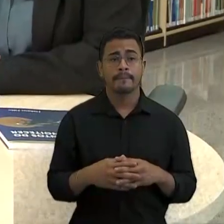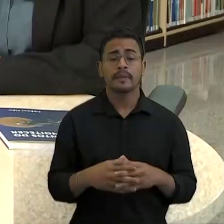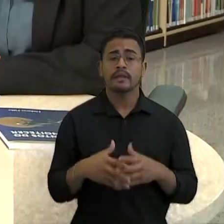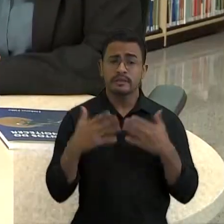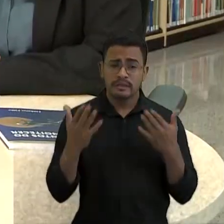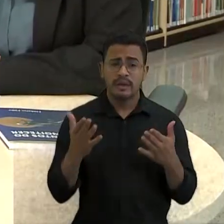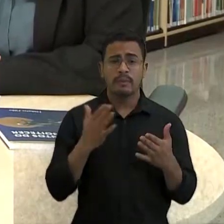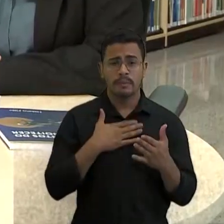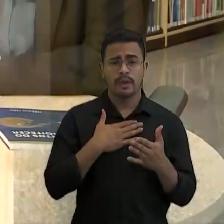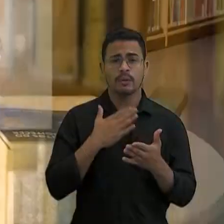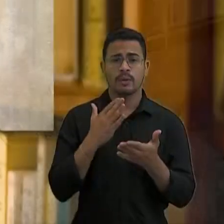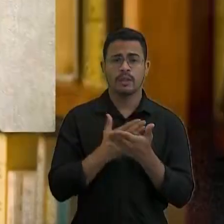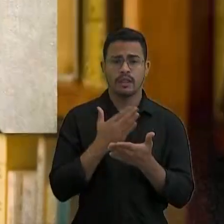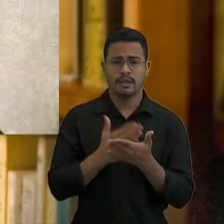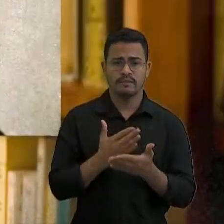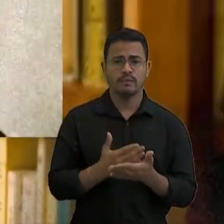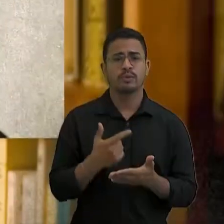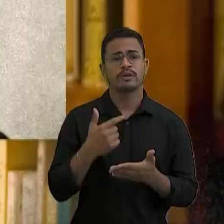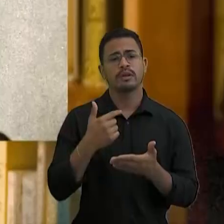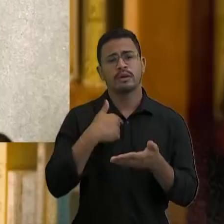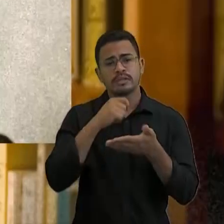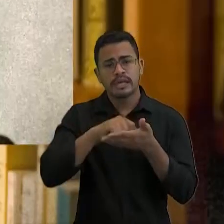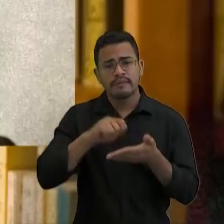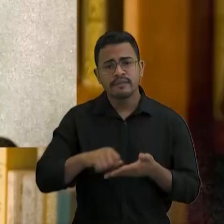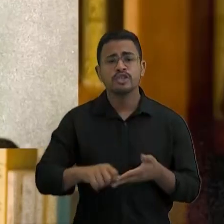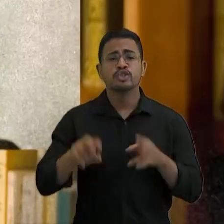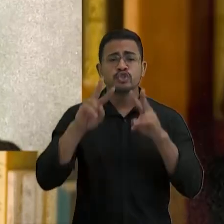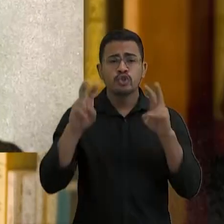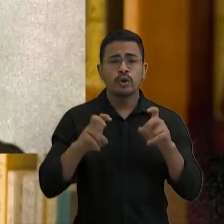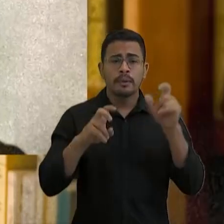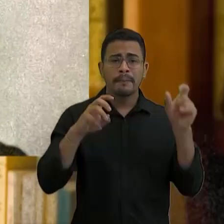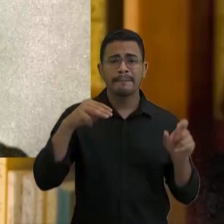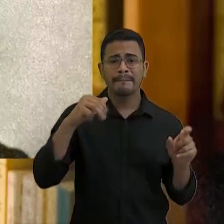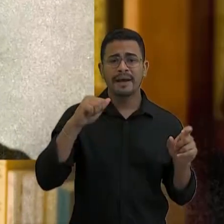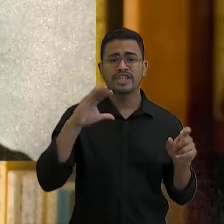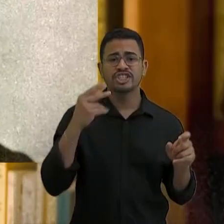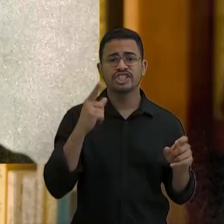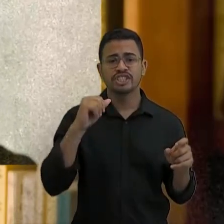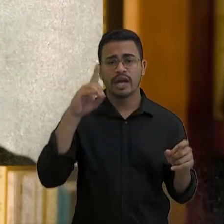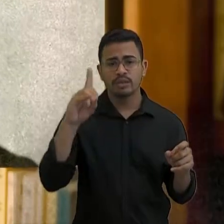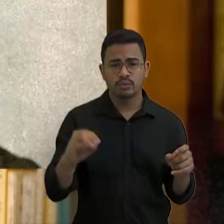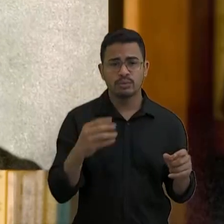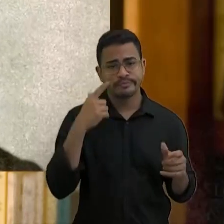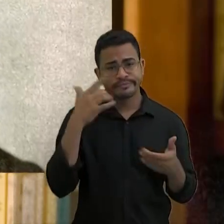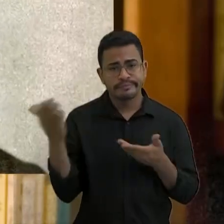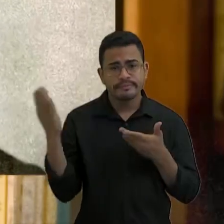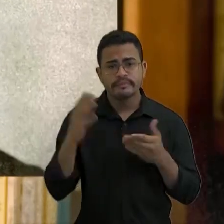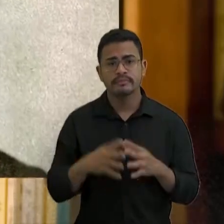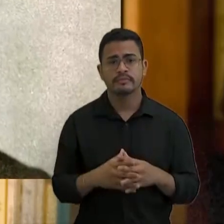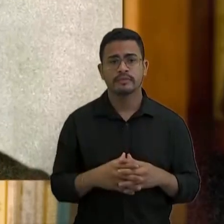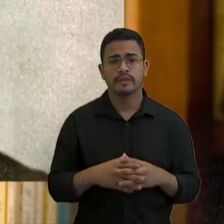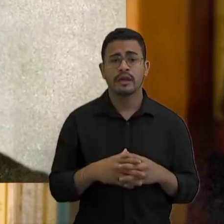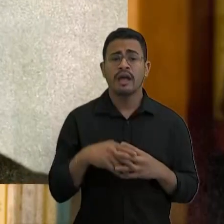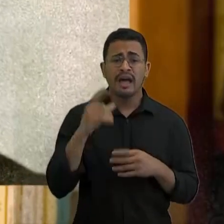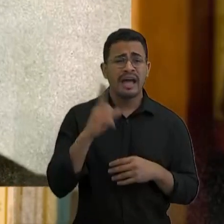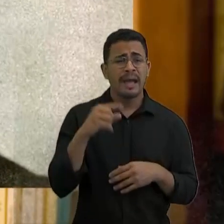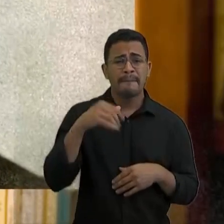minha obra, o que eu escrevi sobre Machado de Assis, é o que mais original